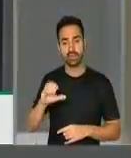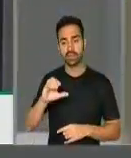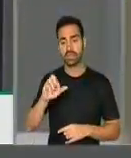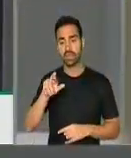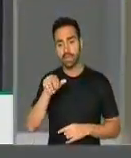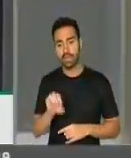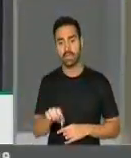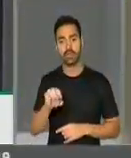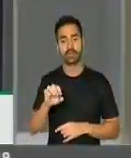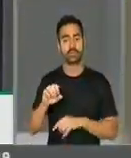perado não é sensível